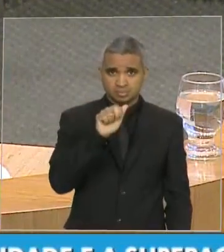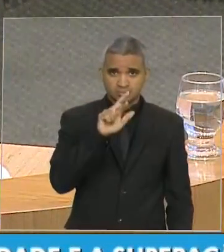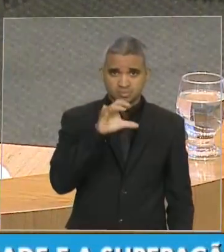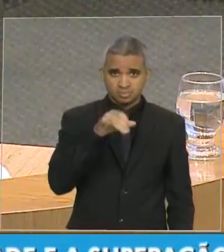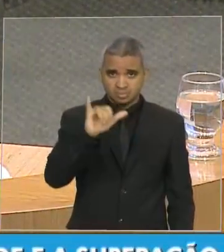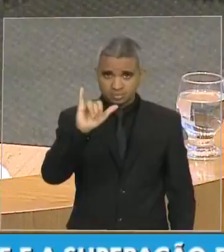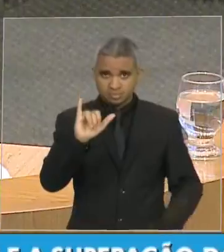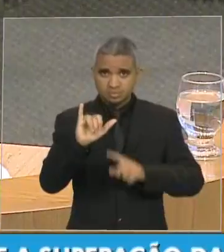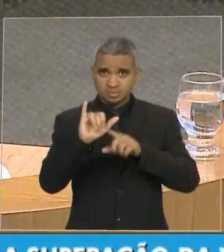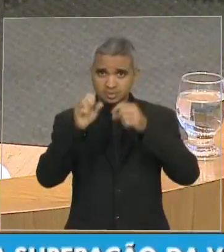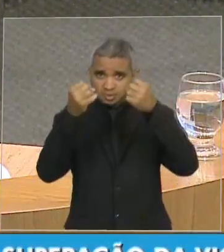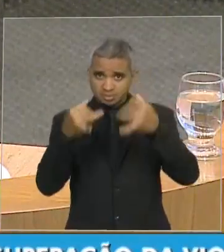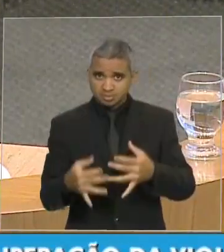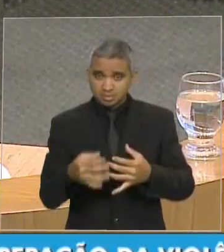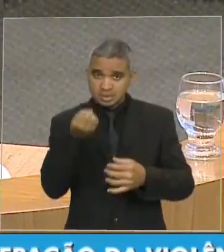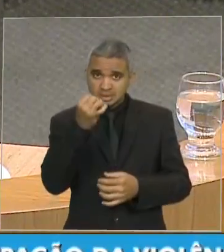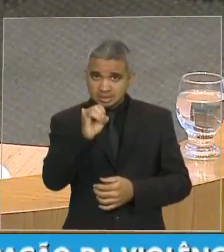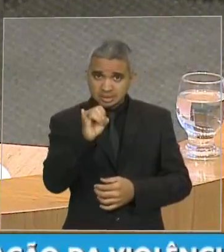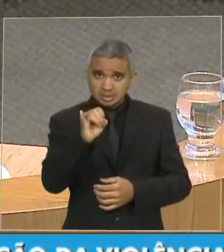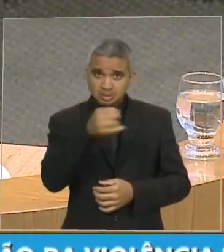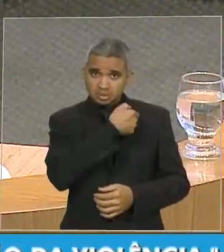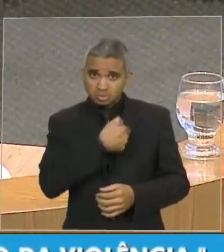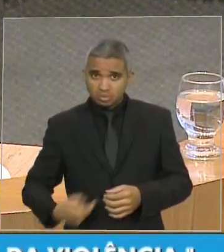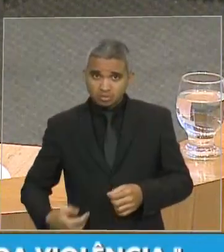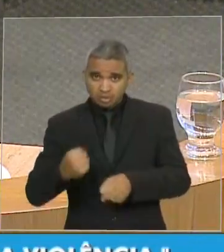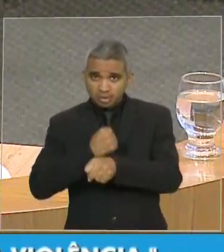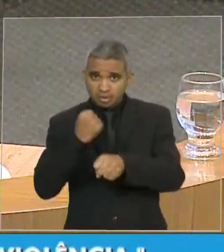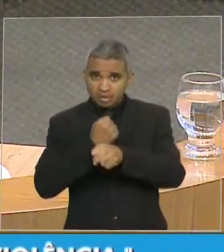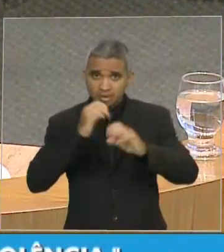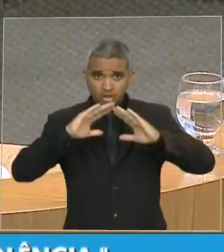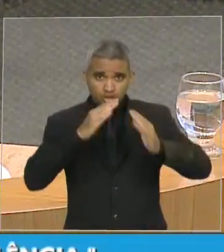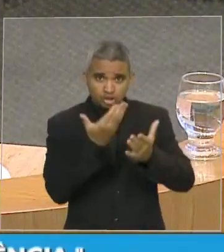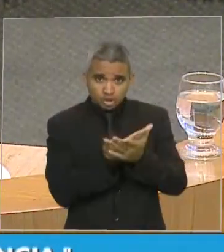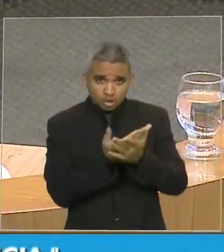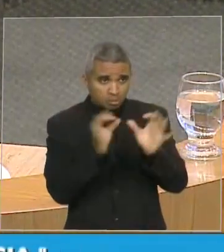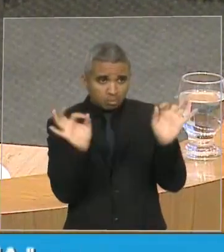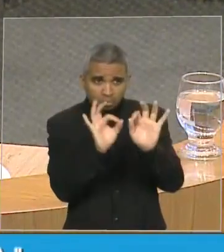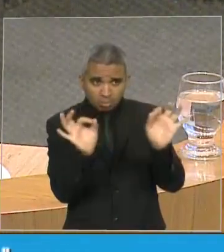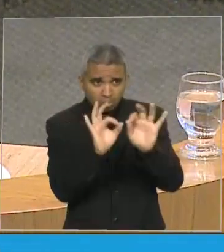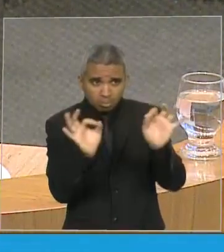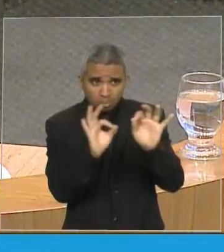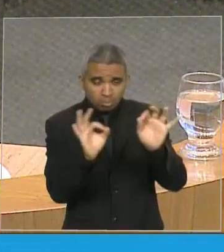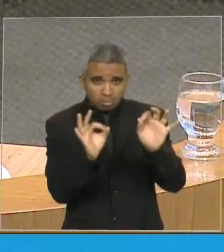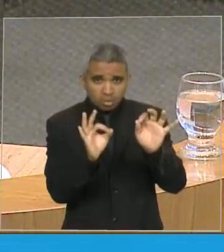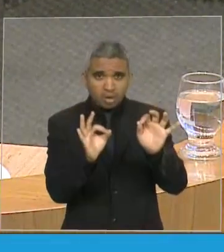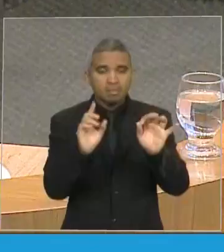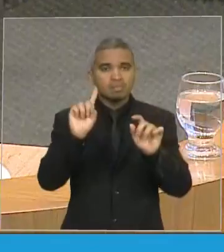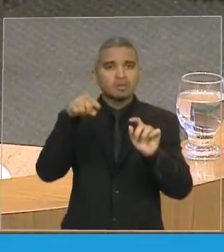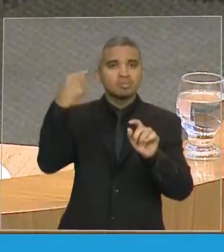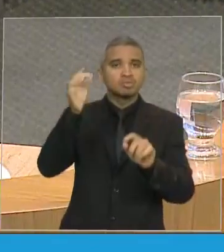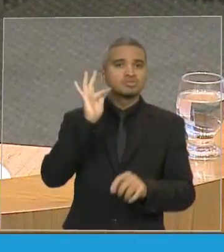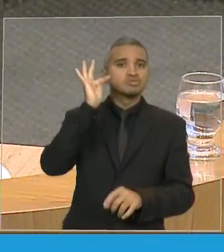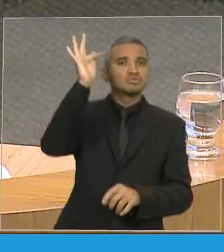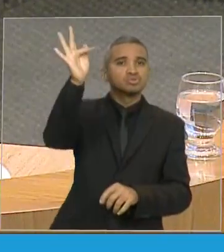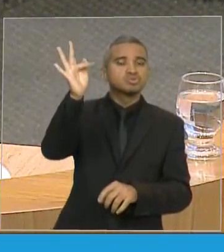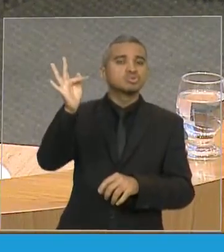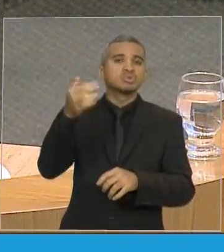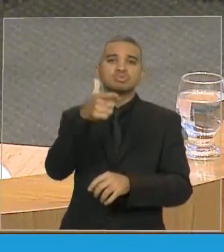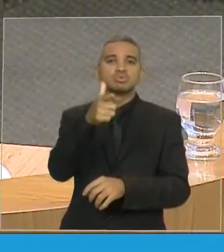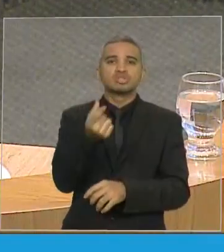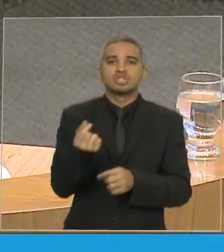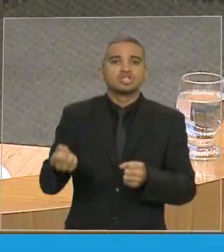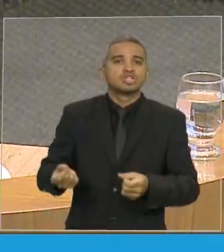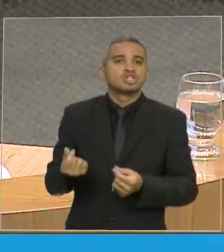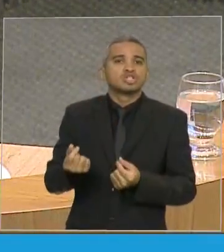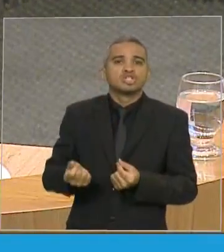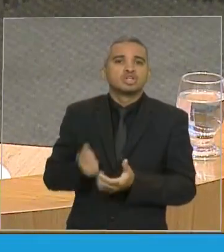escolas, daqui a pouco nós não teremos dinheiro para construir presídios. Qual é a realidade que nós estamos vivendo hoje? Então,